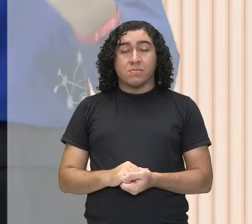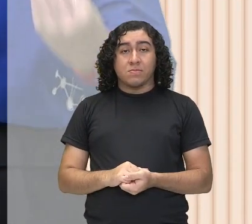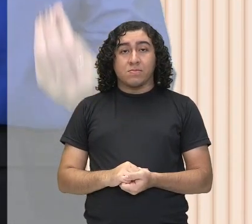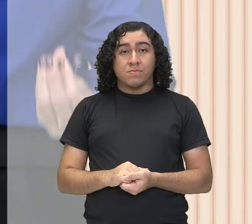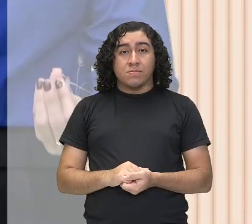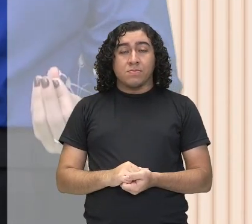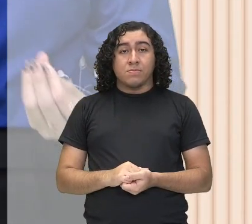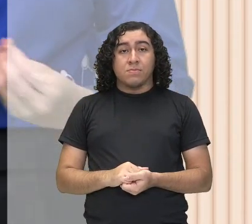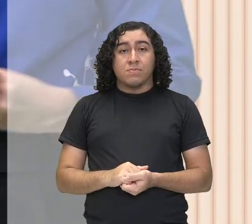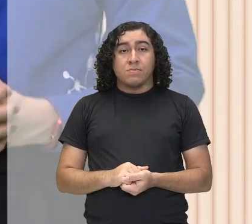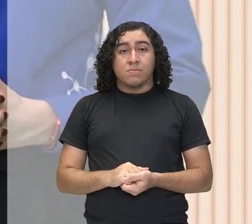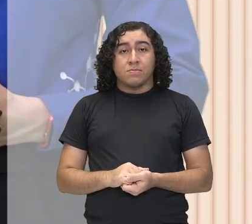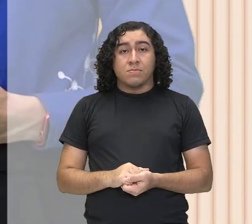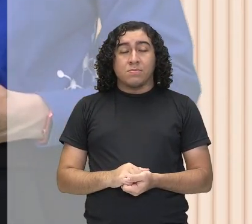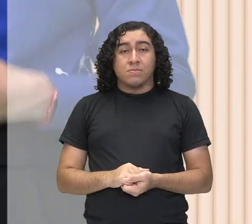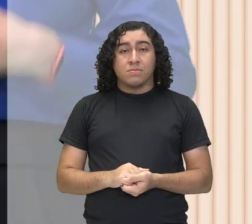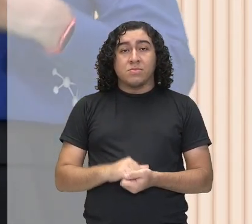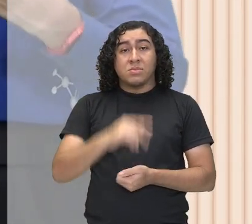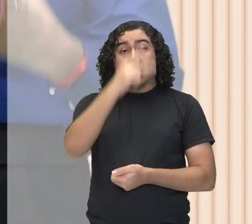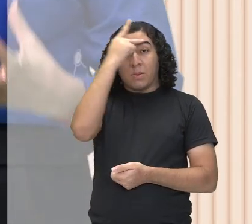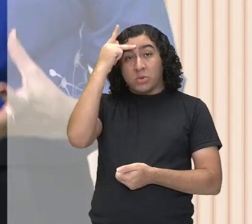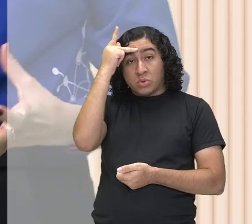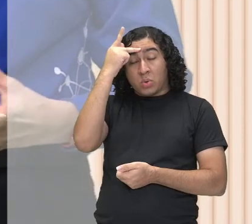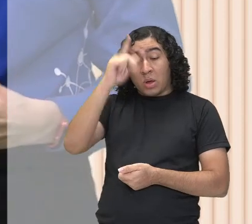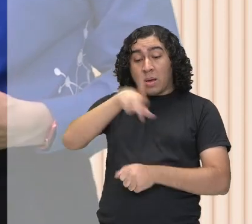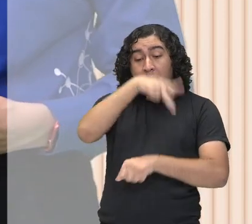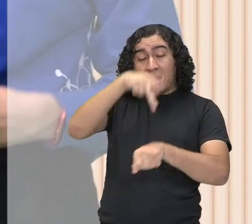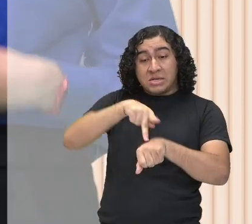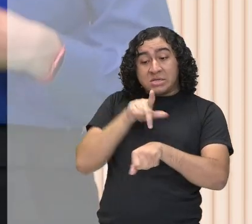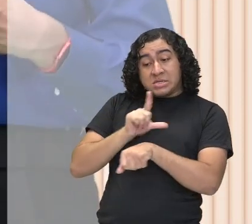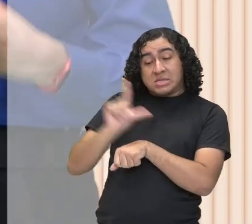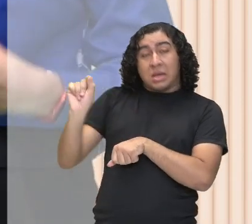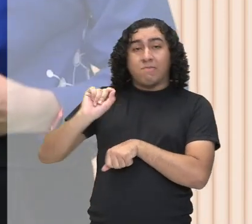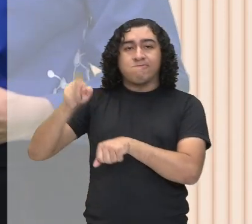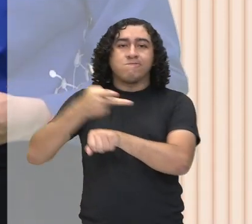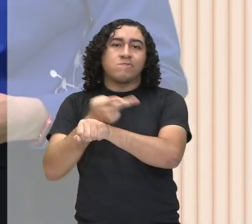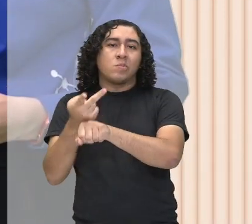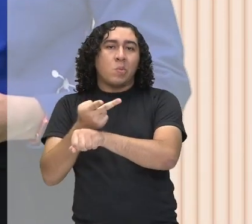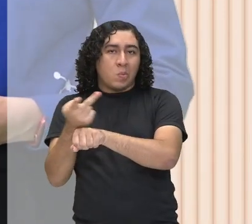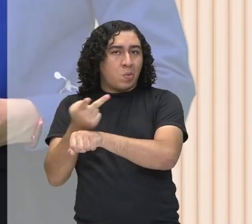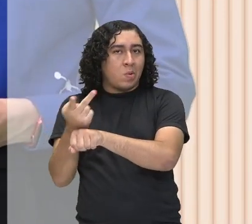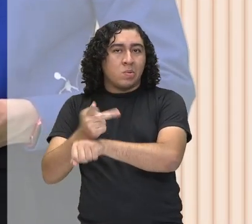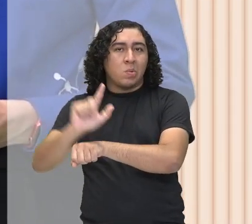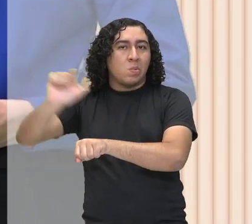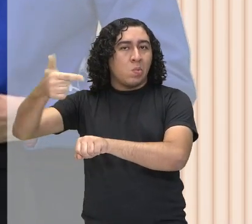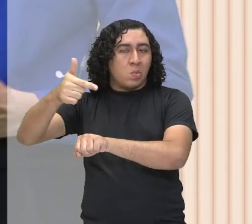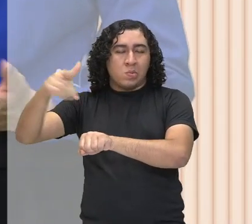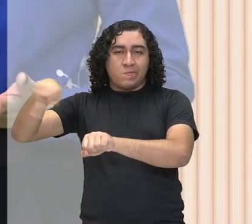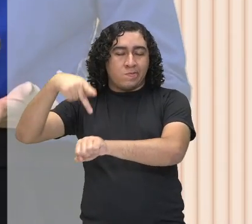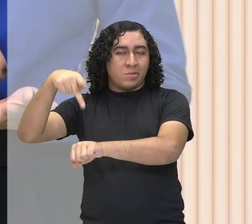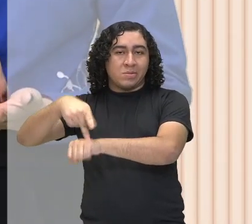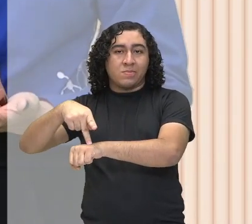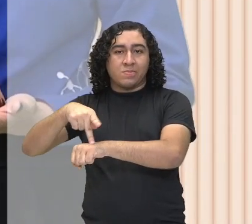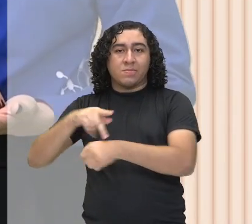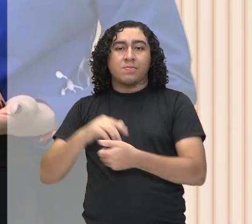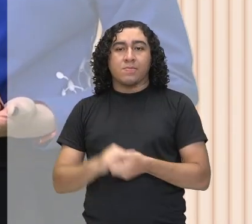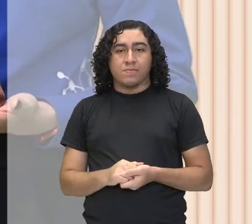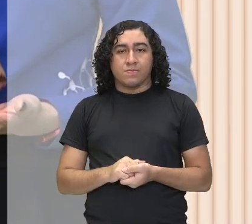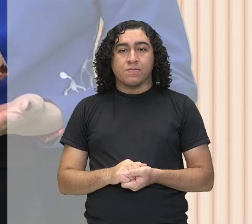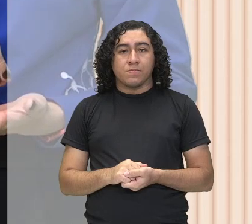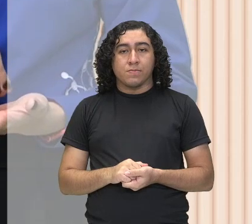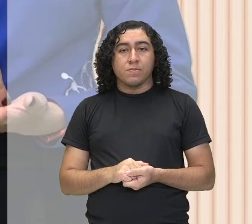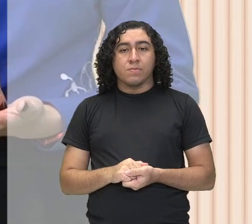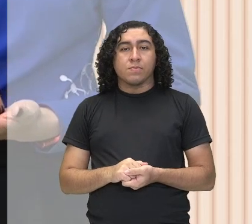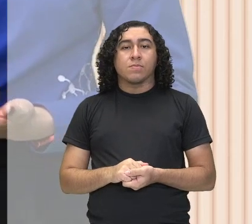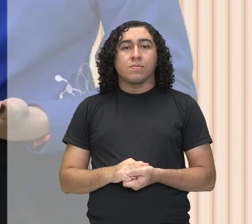eu saia ali do meu país, saia ali da minha cidade ou do meu estado, tá bom? E aí eu vou passar